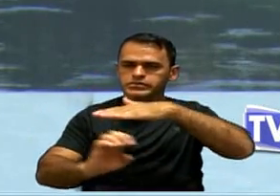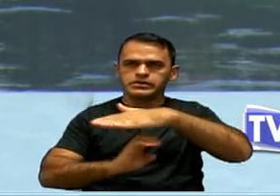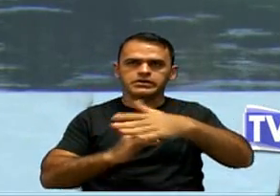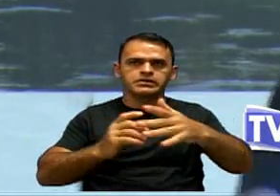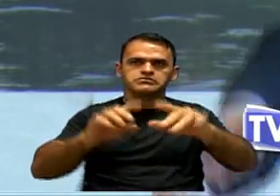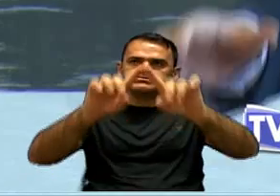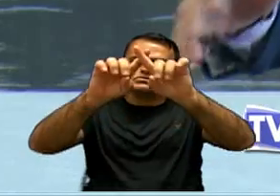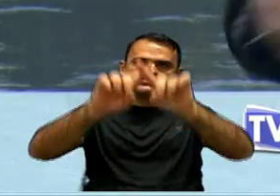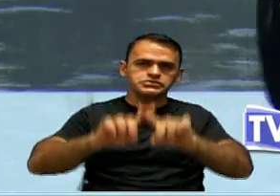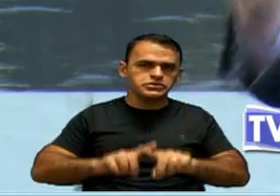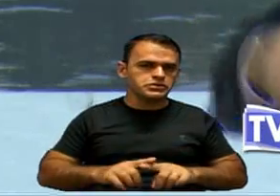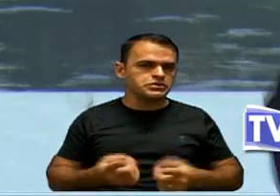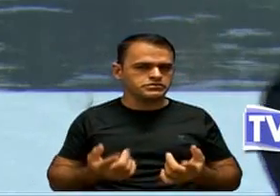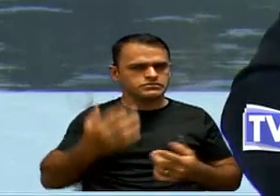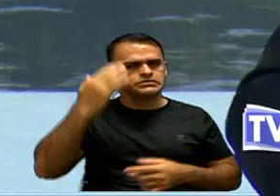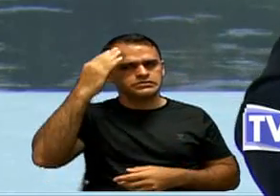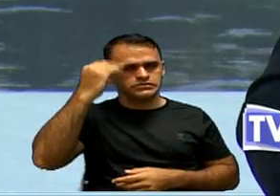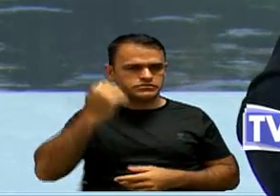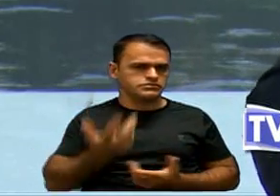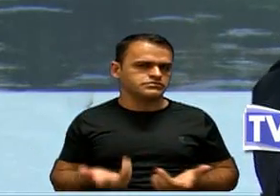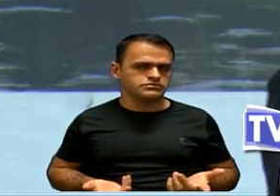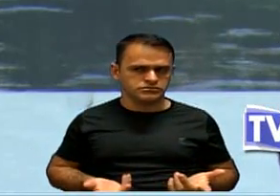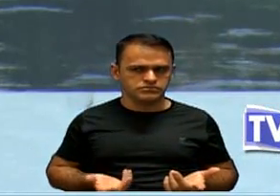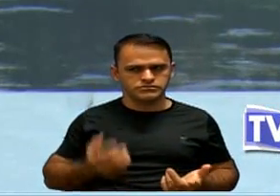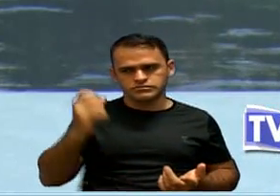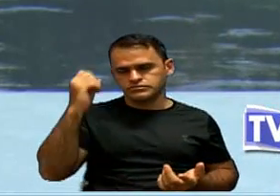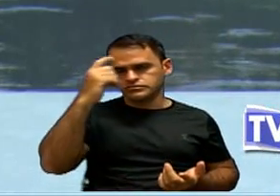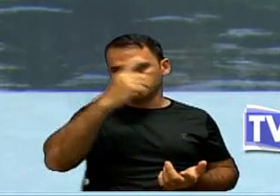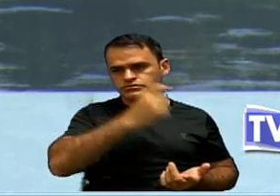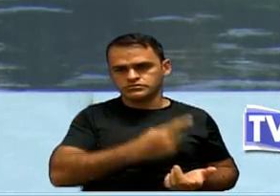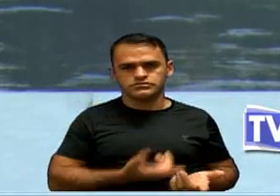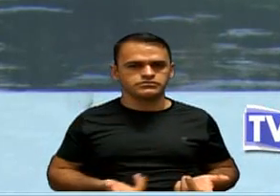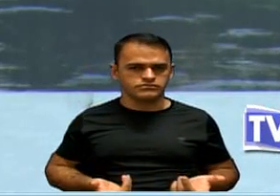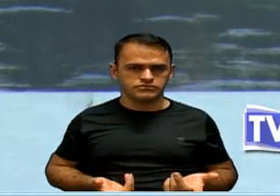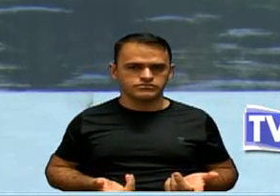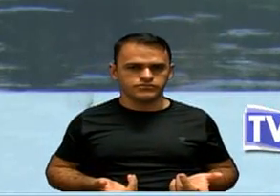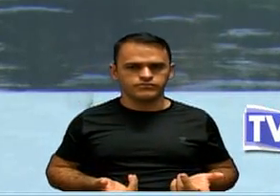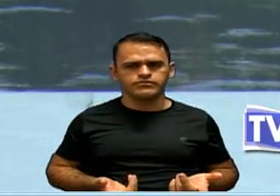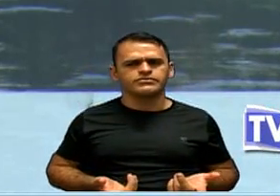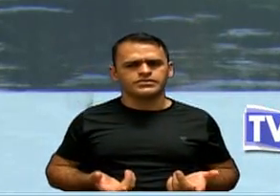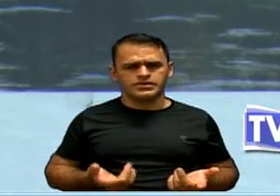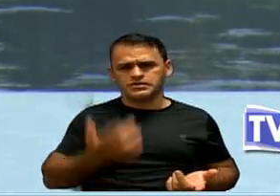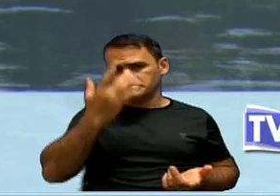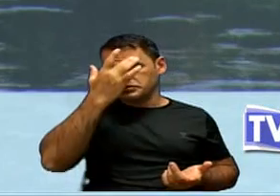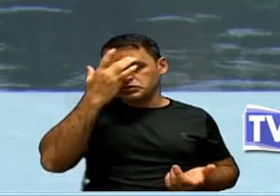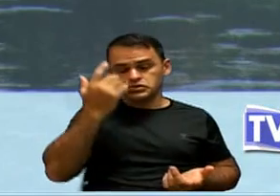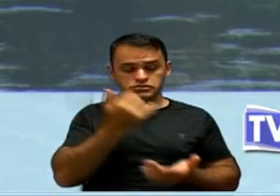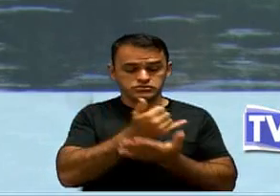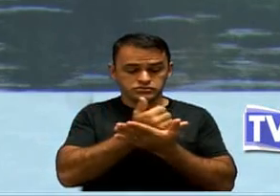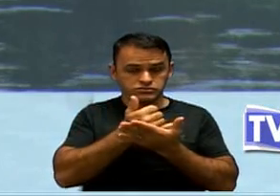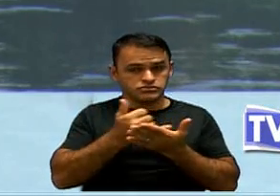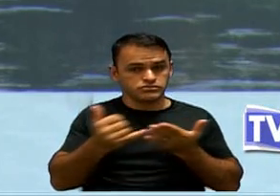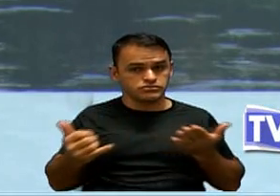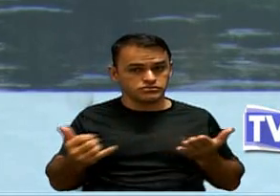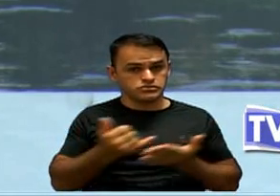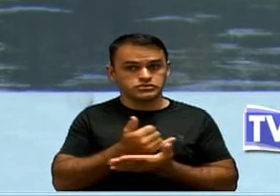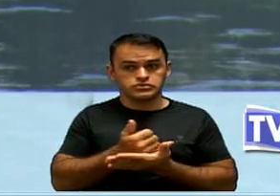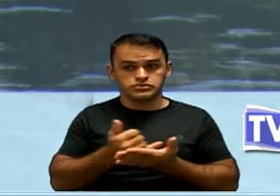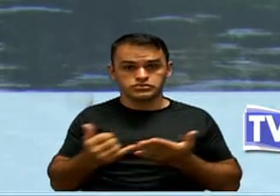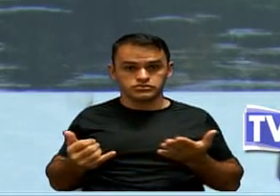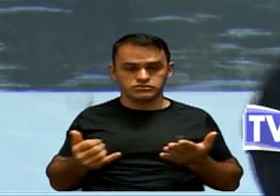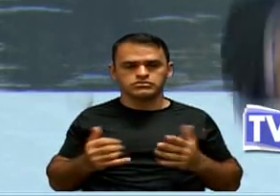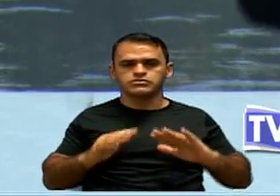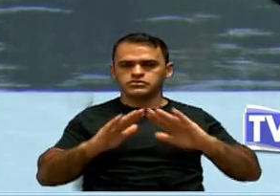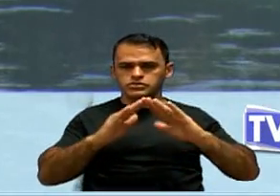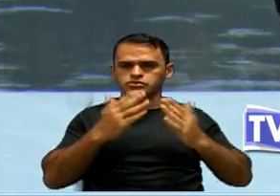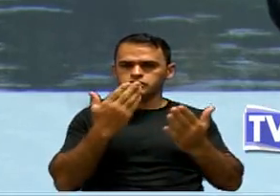materiais. Então, devido ao aumento de pessoas em uso de drogas, porque a verdade é, a pessoa pula